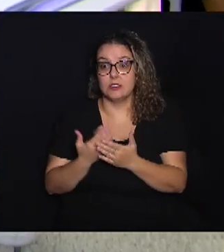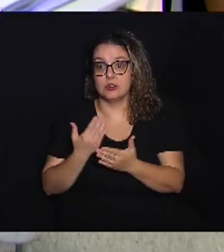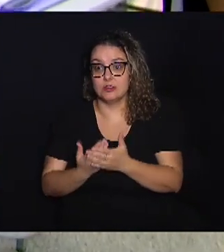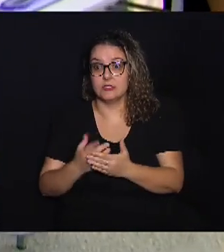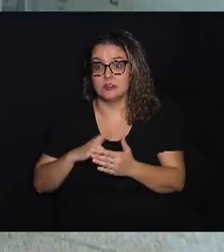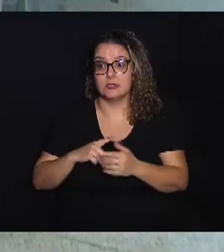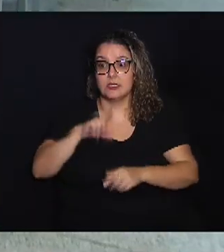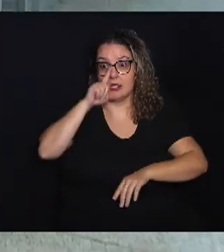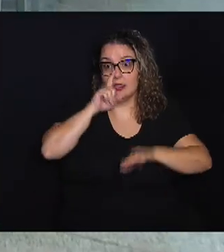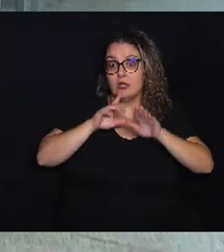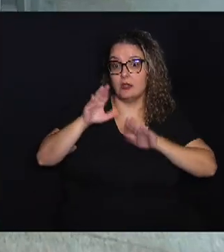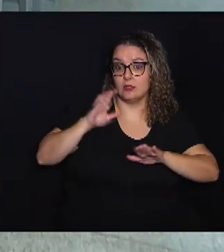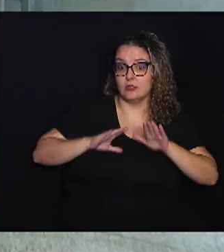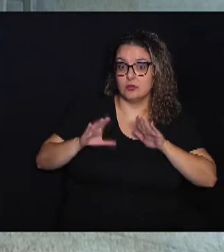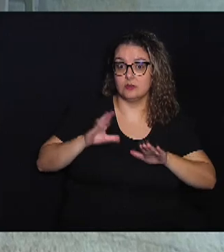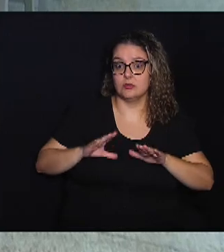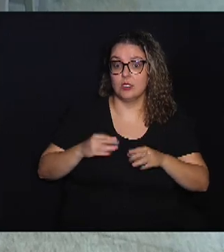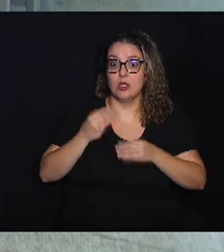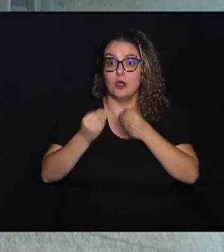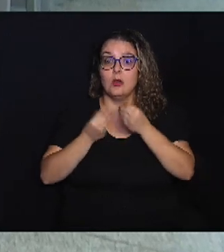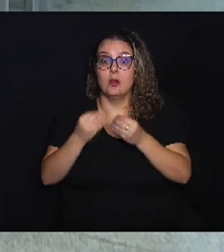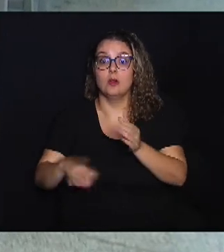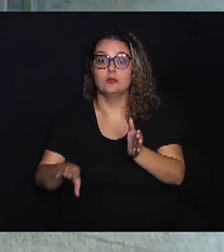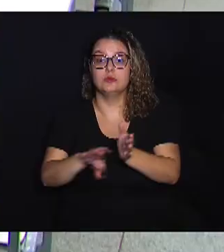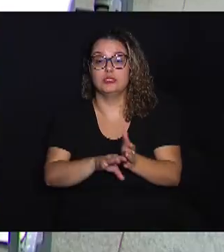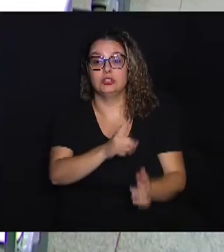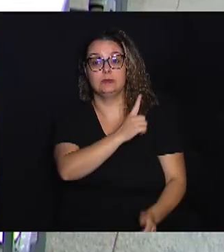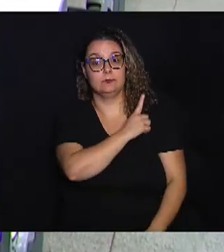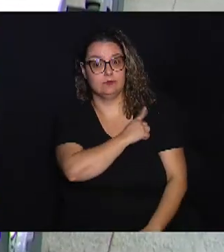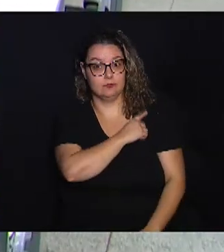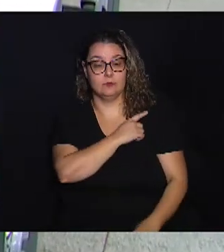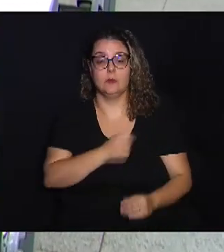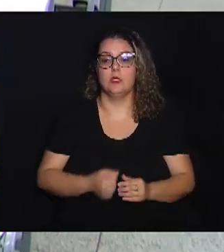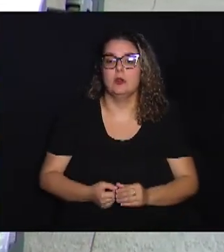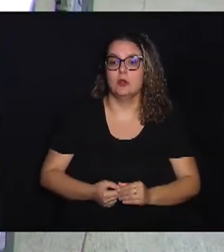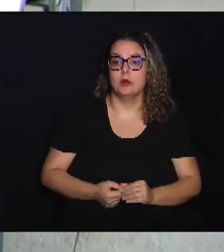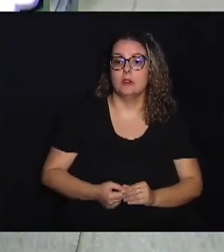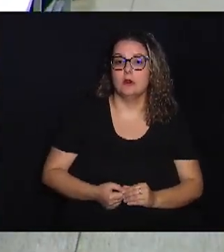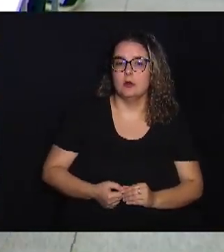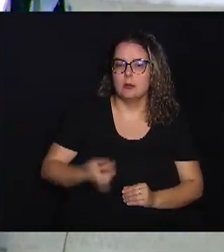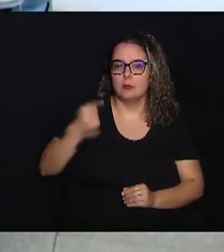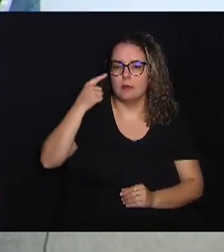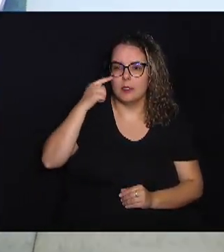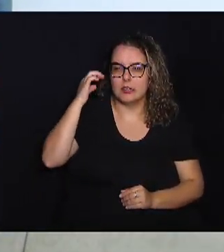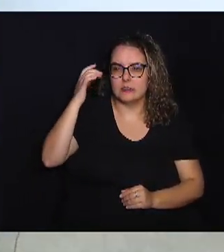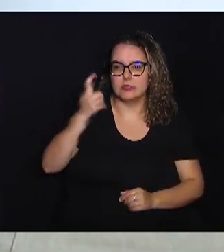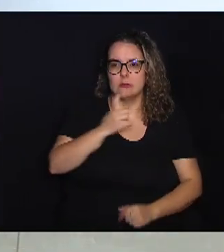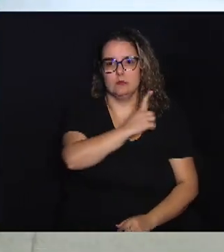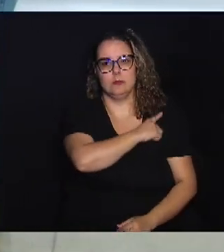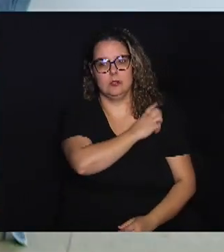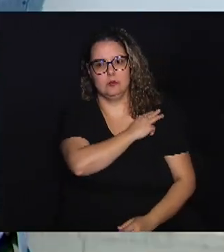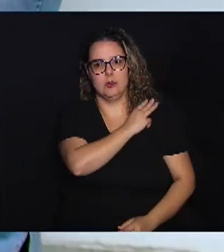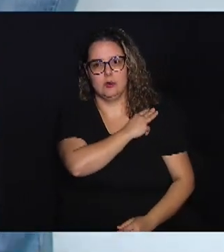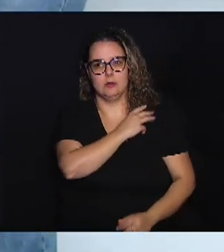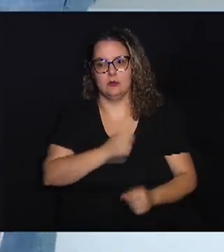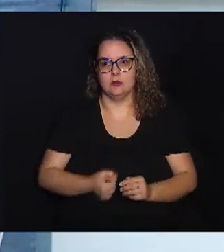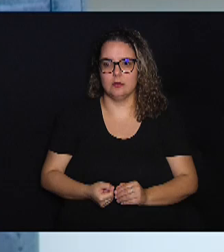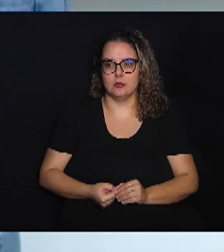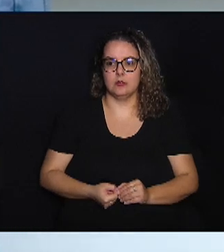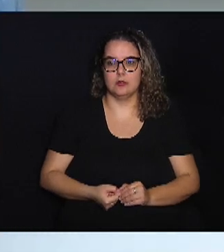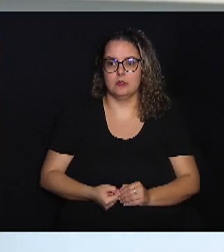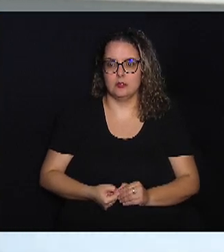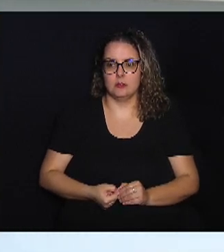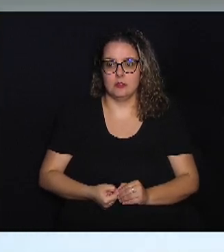muito cuidado em como isso chega na 1ª série. Porque a gente tem que pensar que são 3 séries, né? Eu tenho a 1ª, a 2ª e a 3ª. Eu não